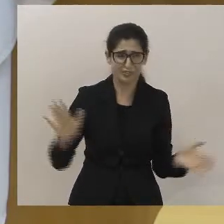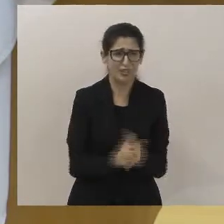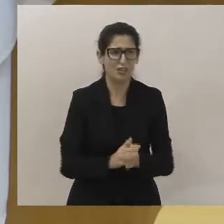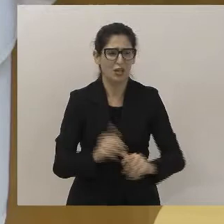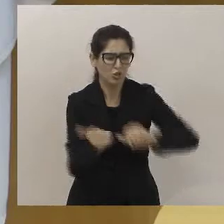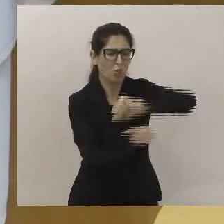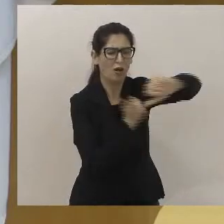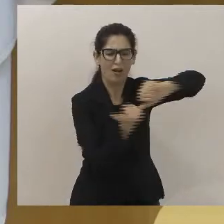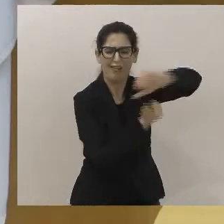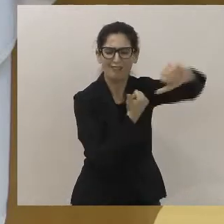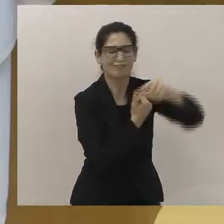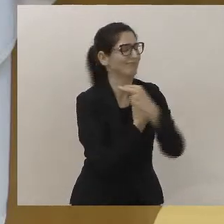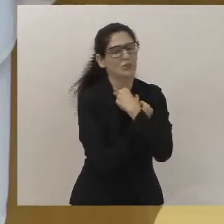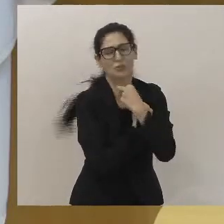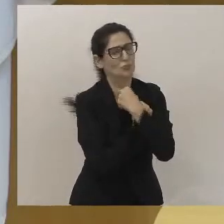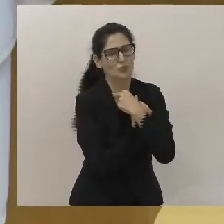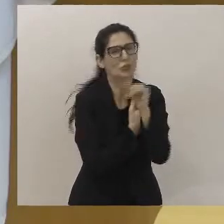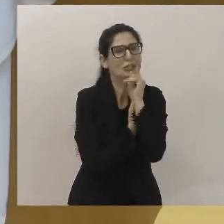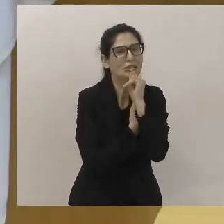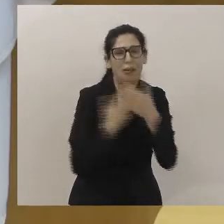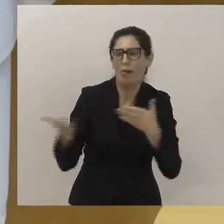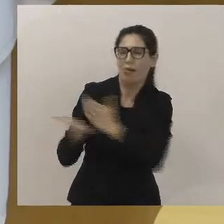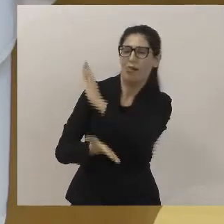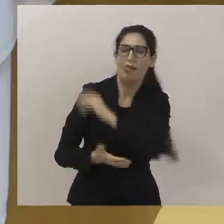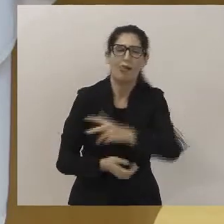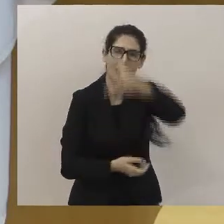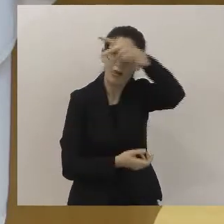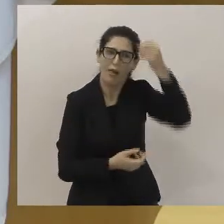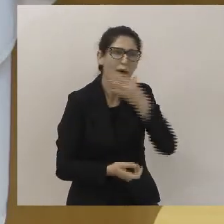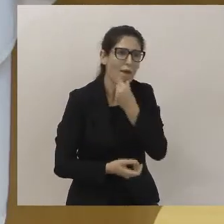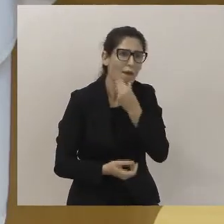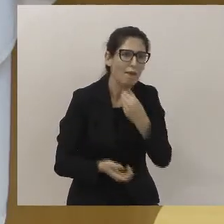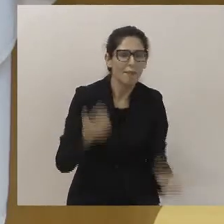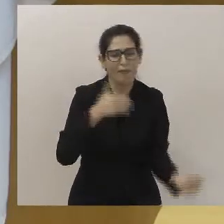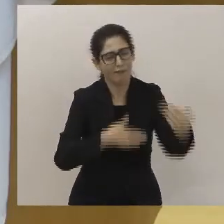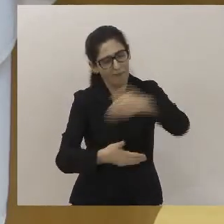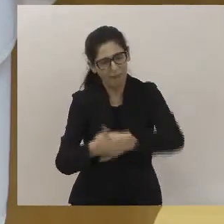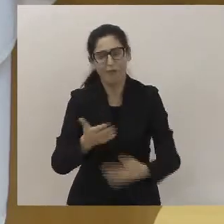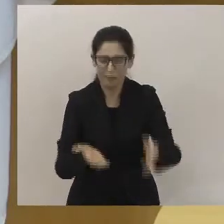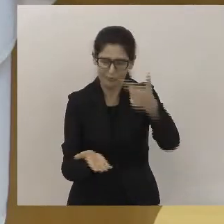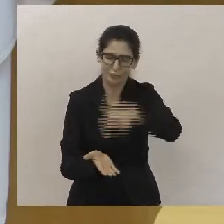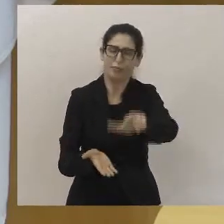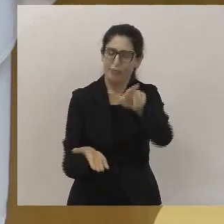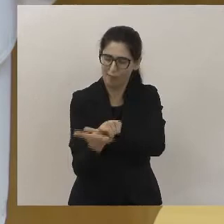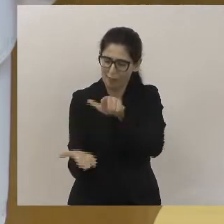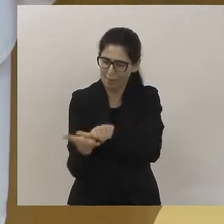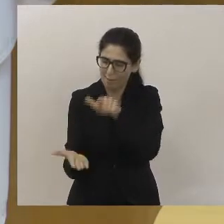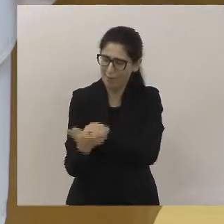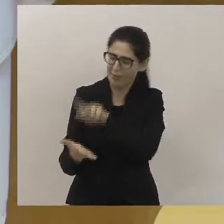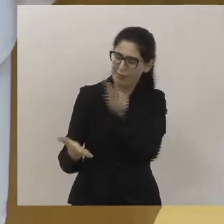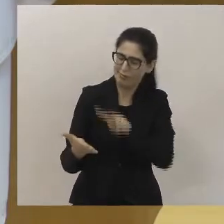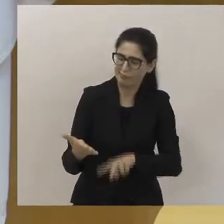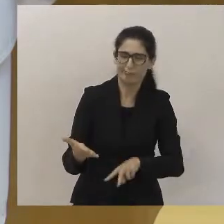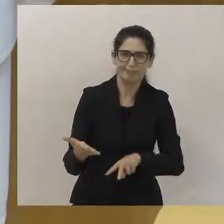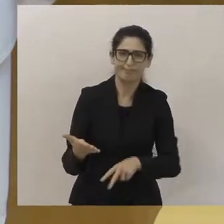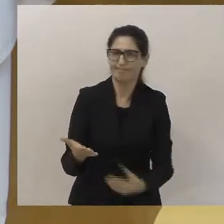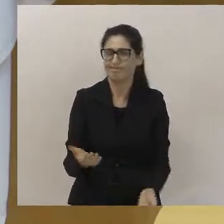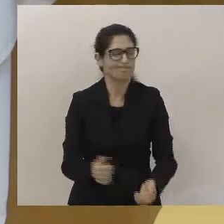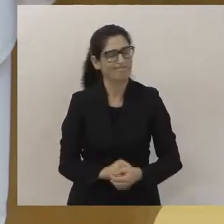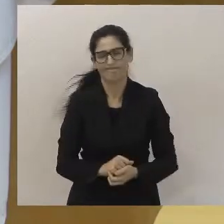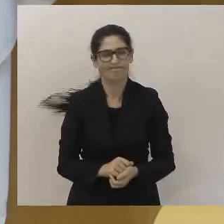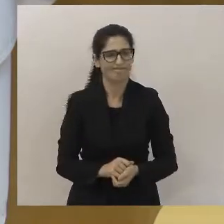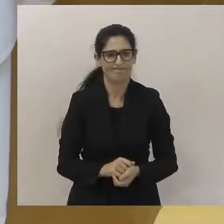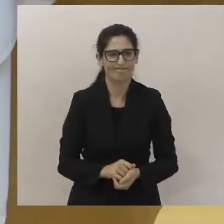saque mesmo que a gente aprove vai prefeito o prefeito peta e volta a coisa acaba não saindo daqui pra mim tem que ser votada uma vez só a gente